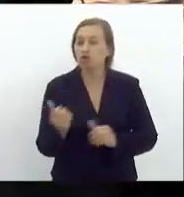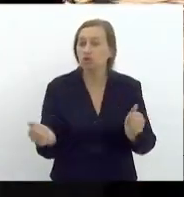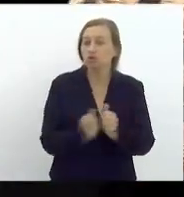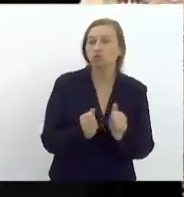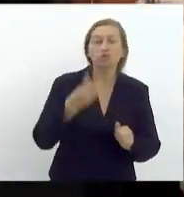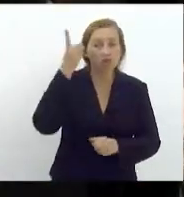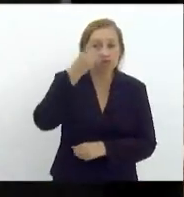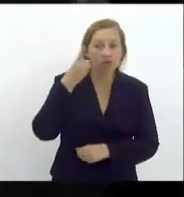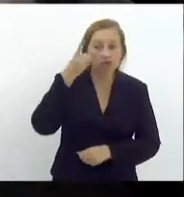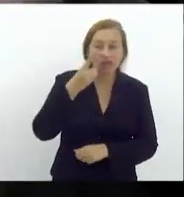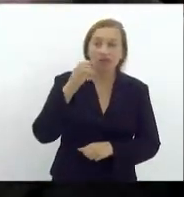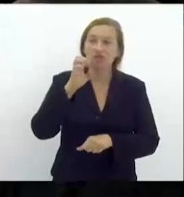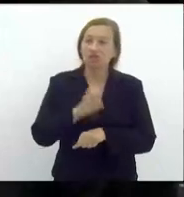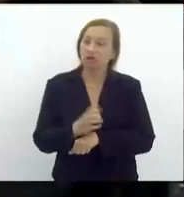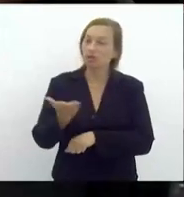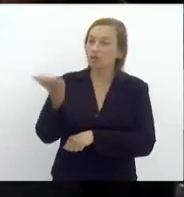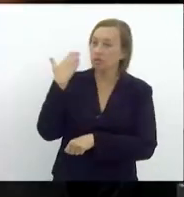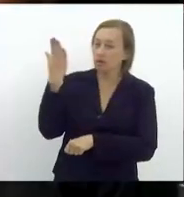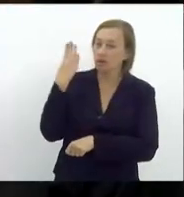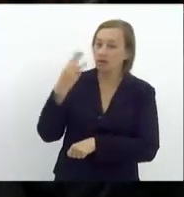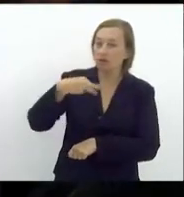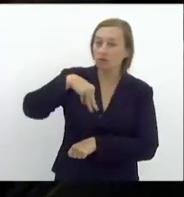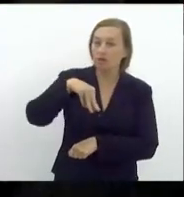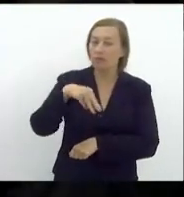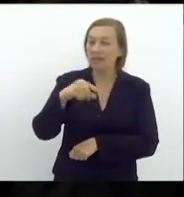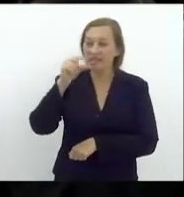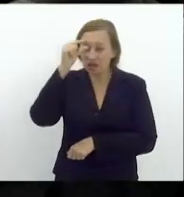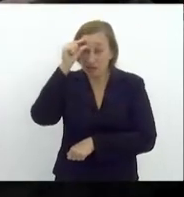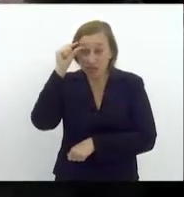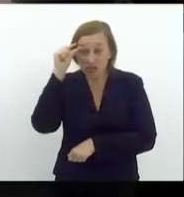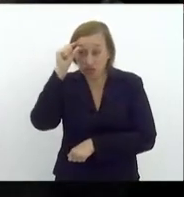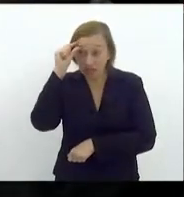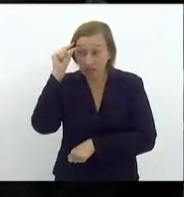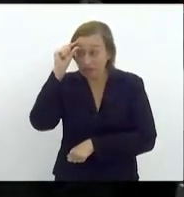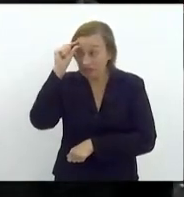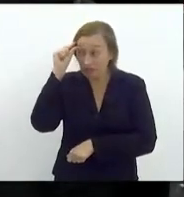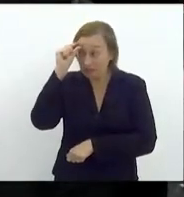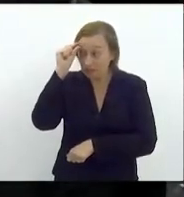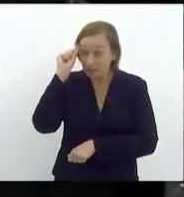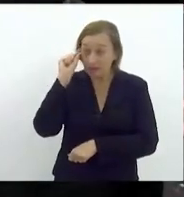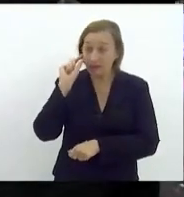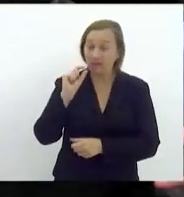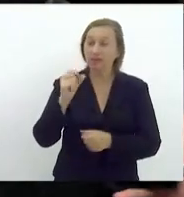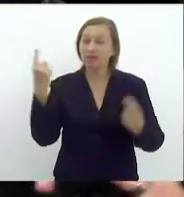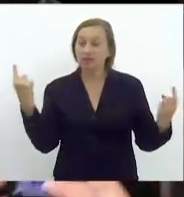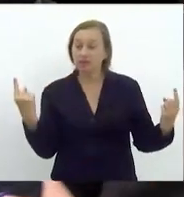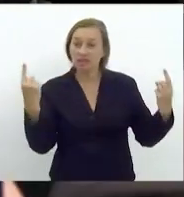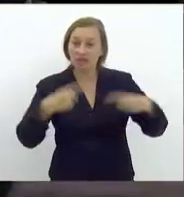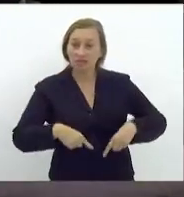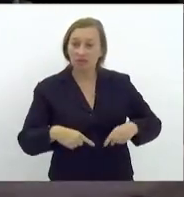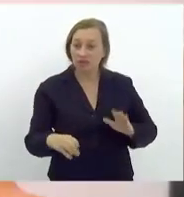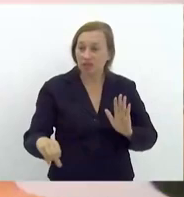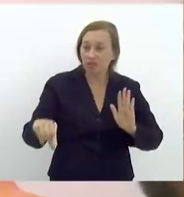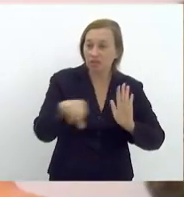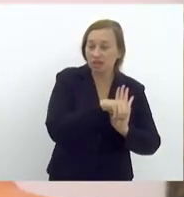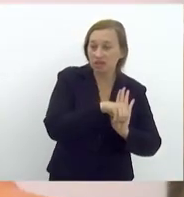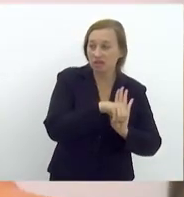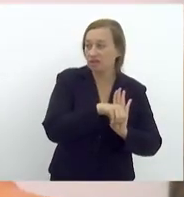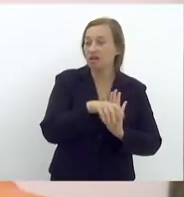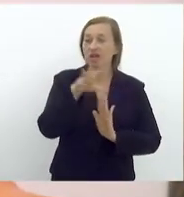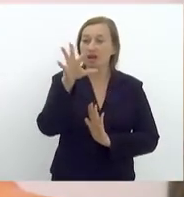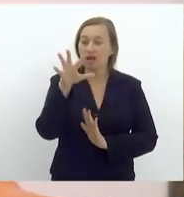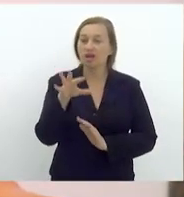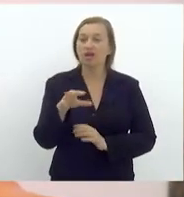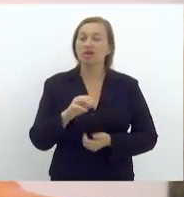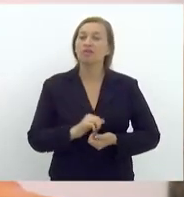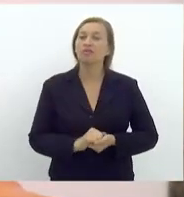deputado estadual a época Marcelo freixo ainda tinha um enorme desafio de criminalização a ideia que